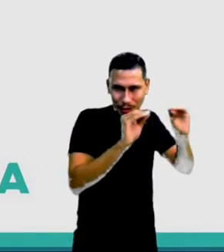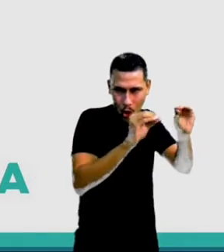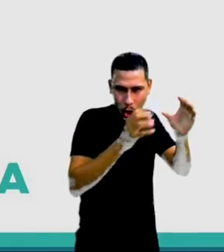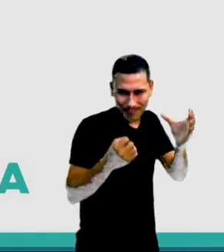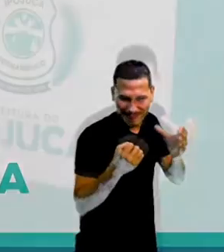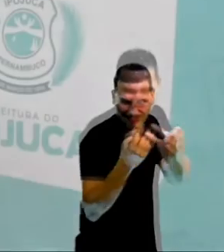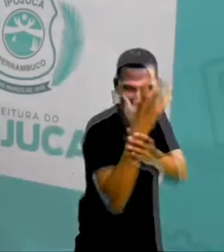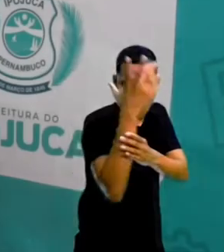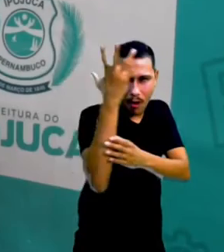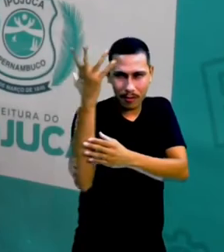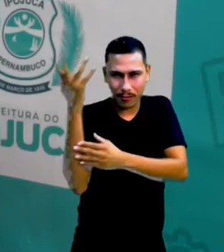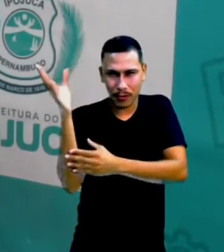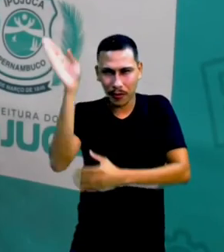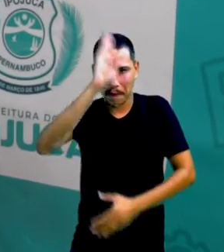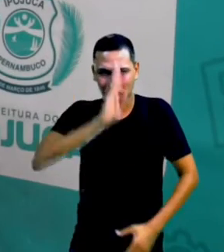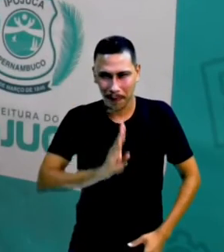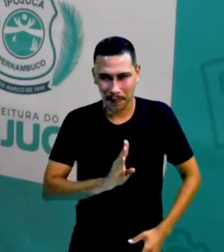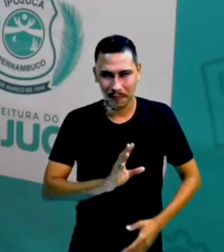Brasil.